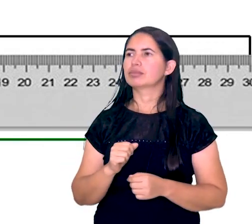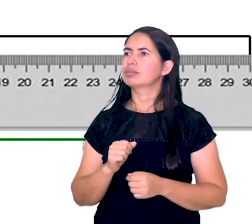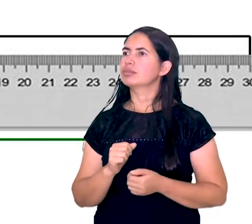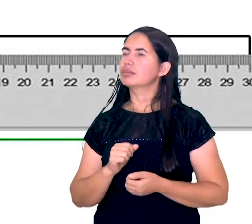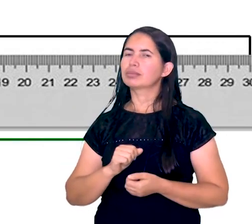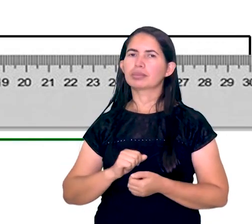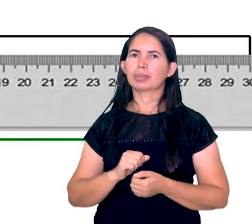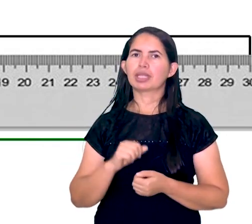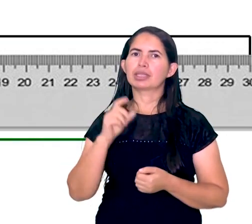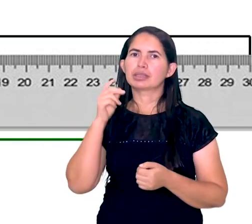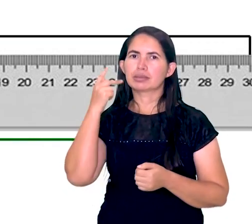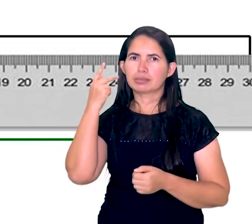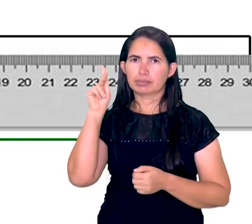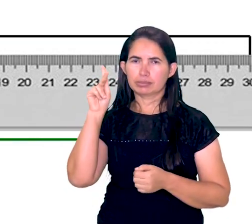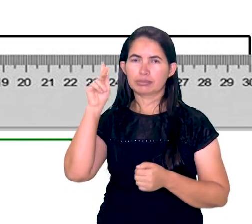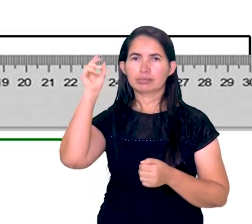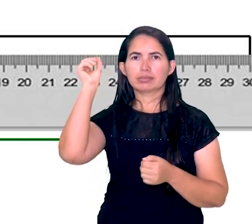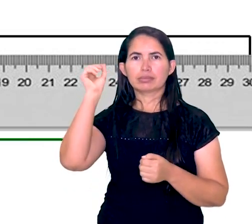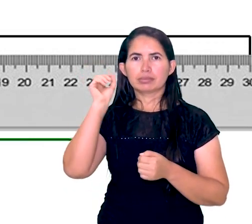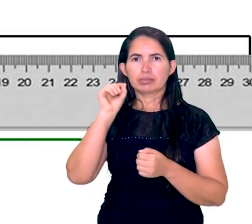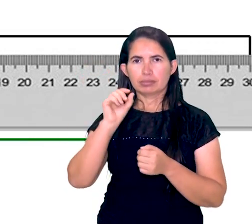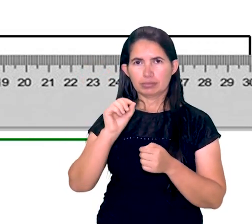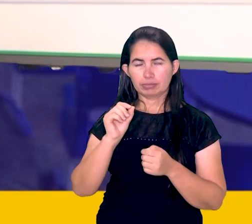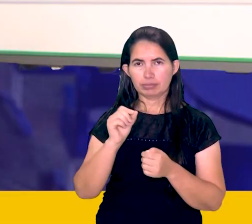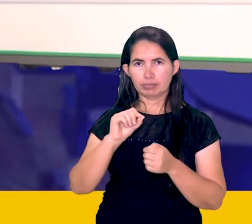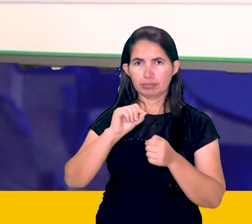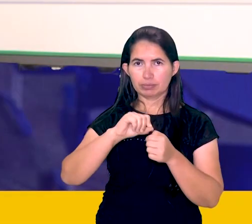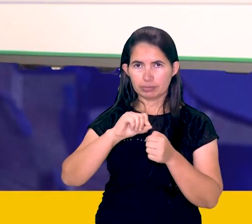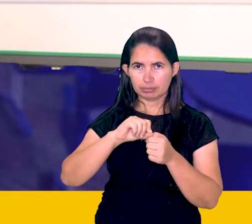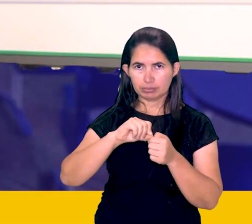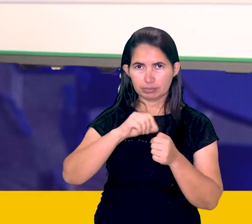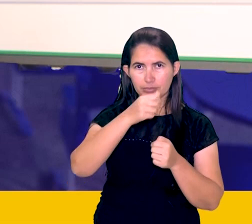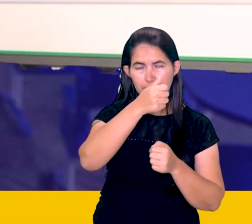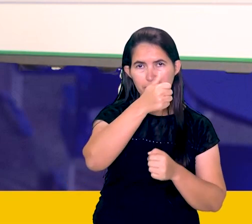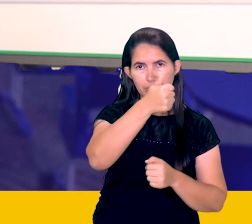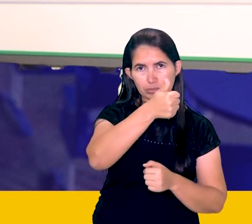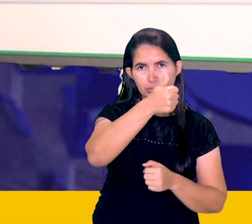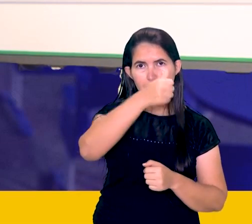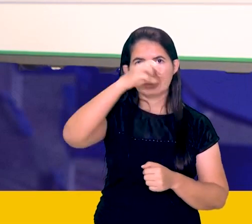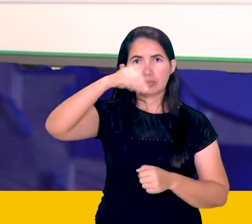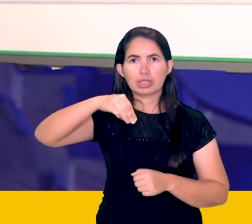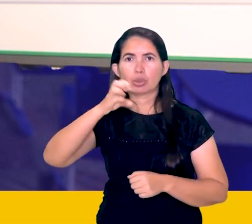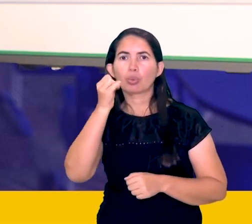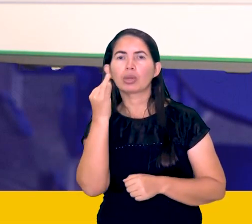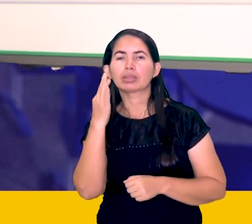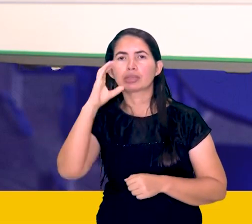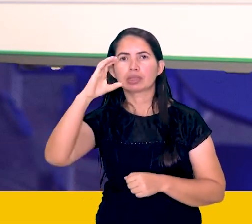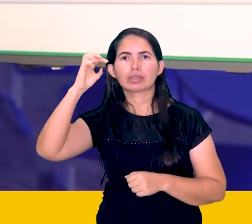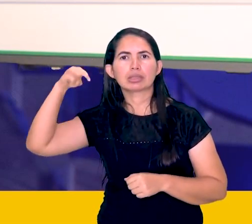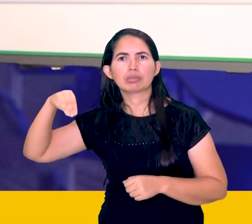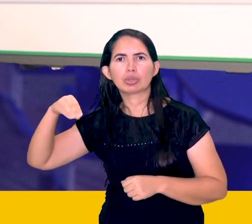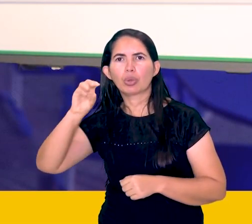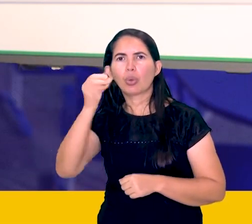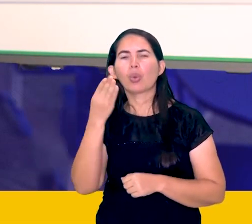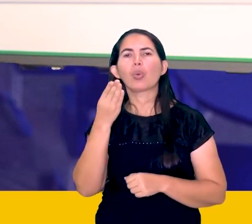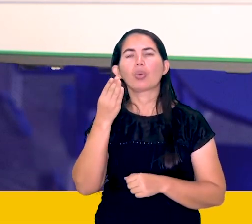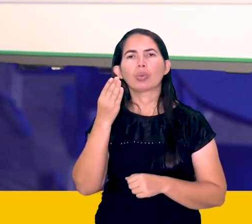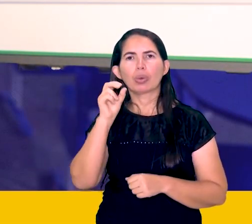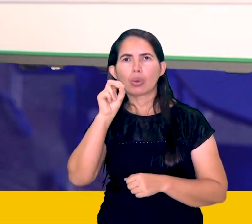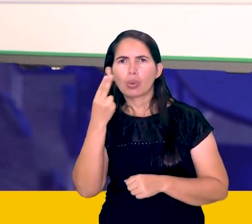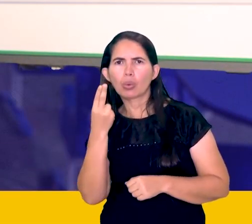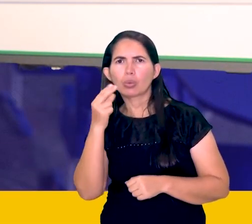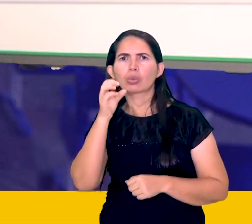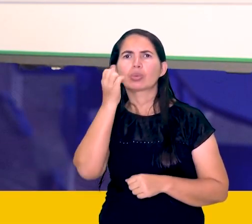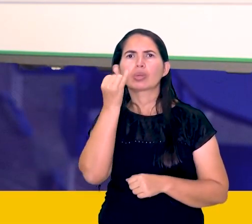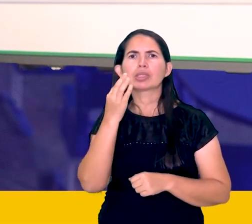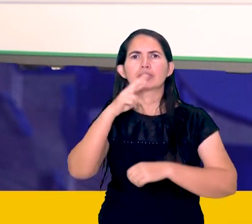Para se formar 1 metro, quantos centímetros ou quantas réguas eu posso fazer